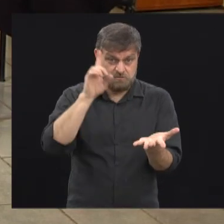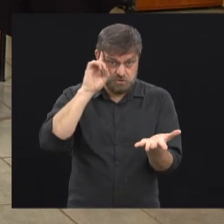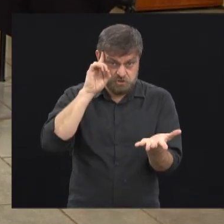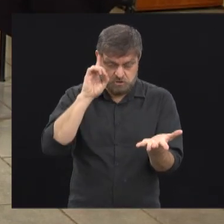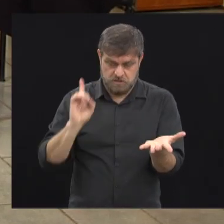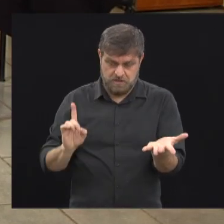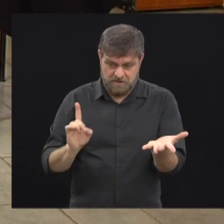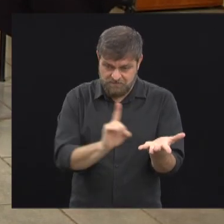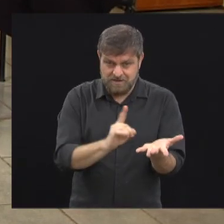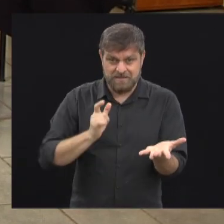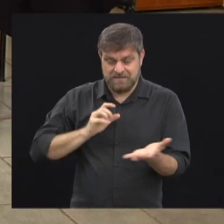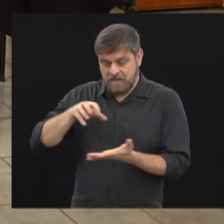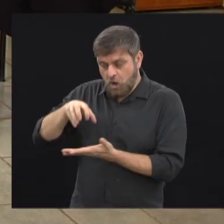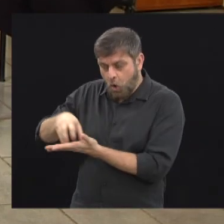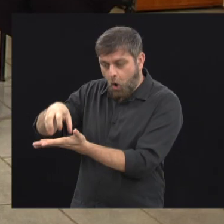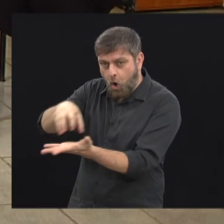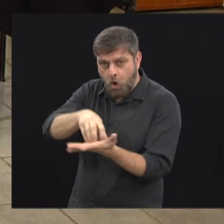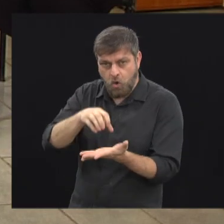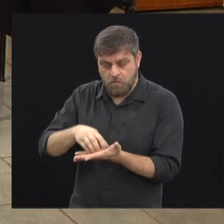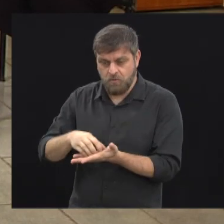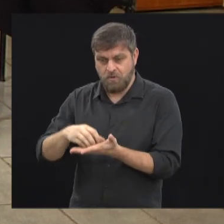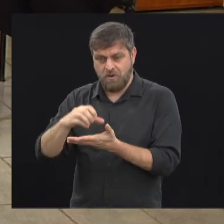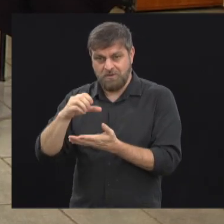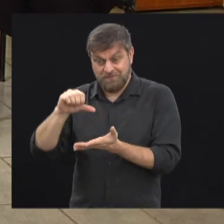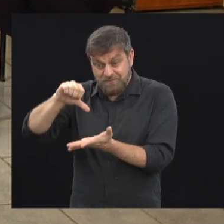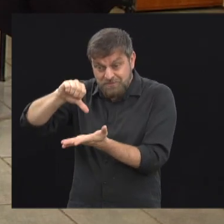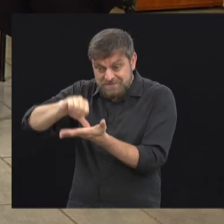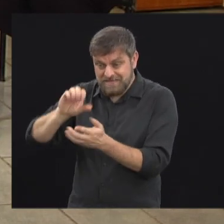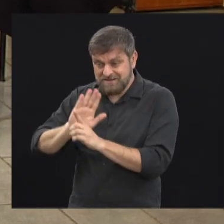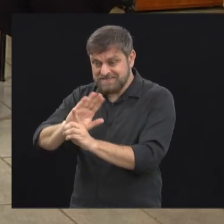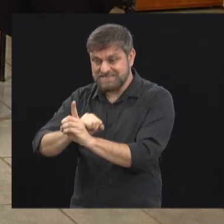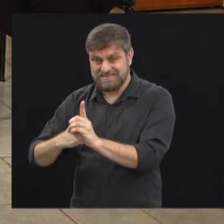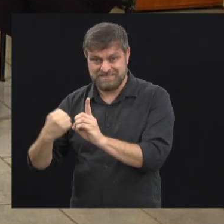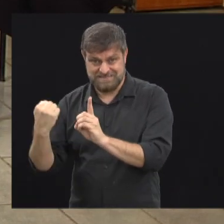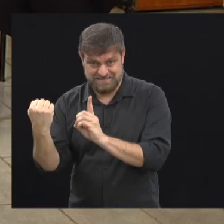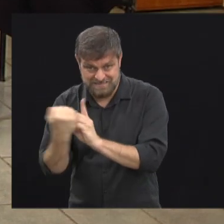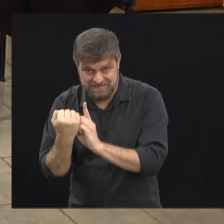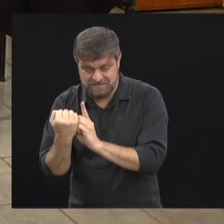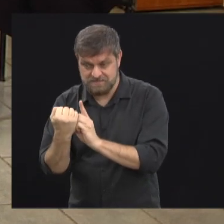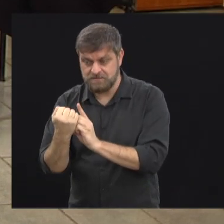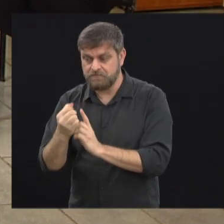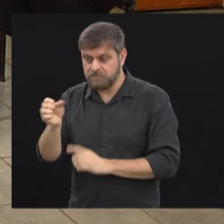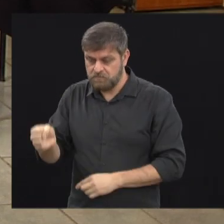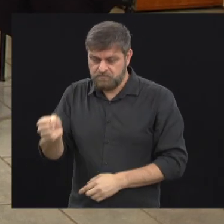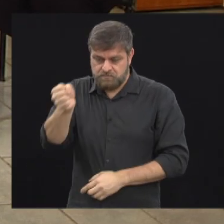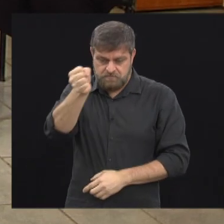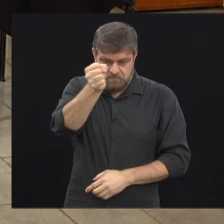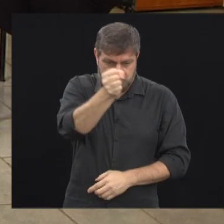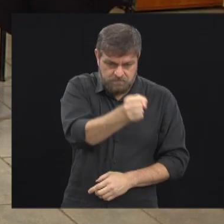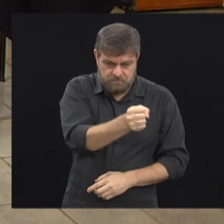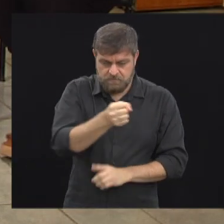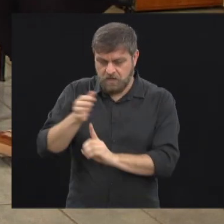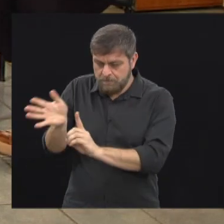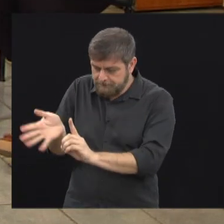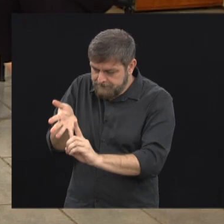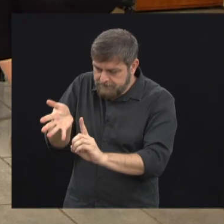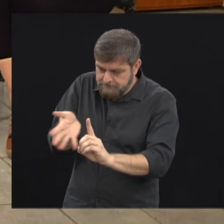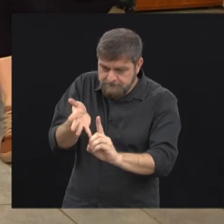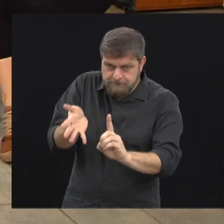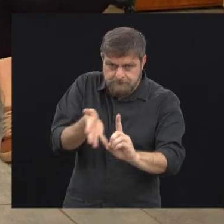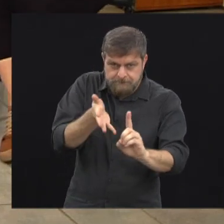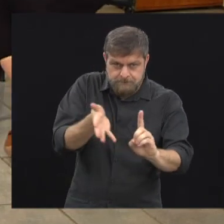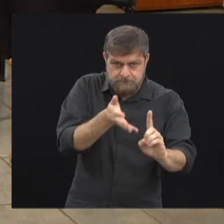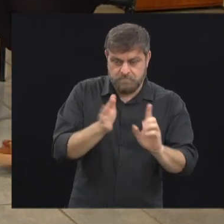é via CREAS, que é da Secretaria da Assistência. Né?